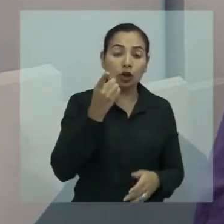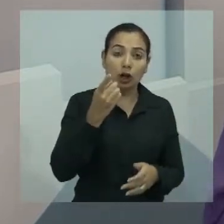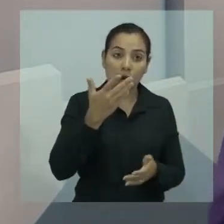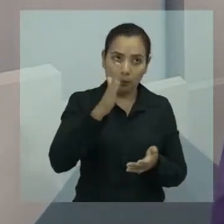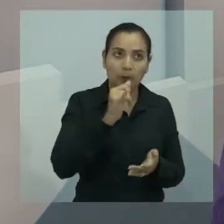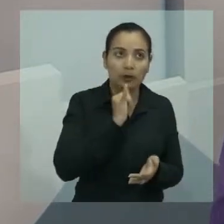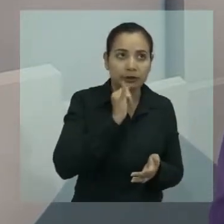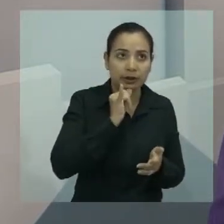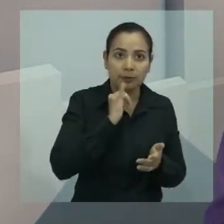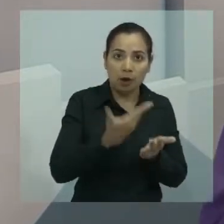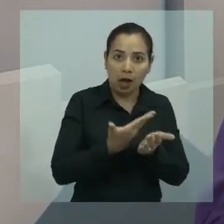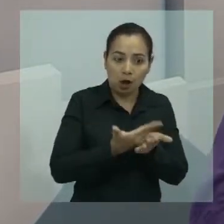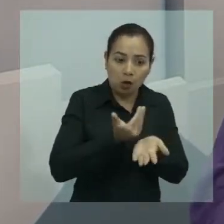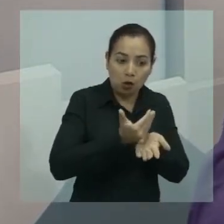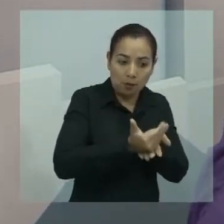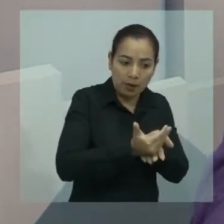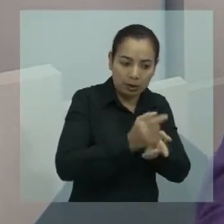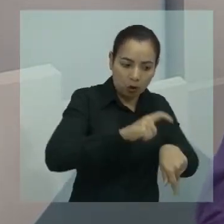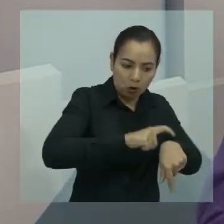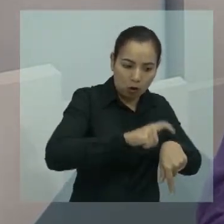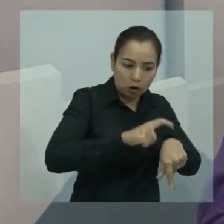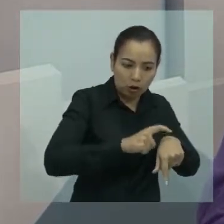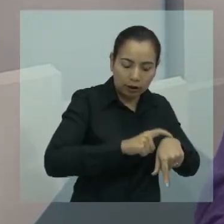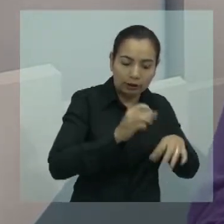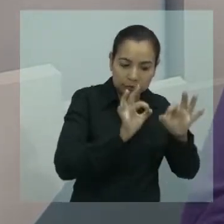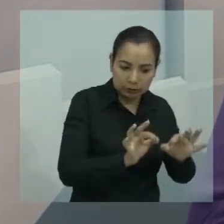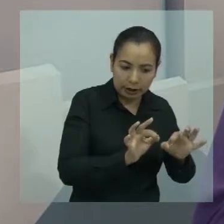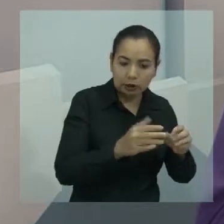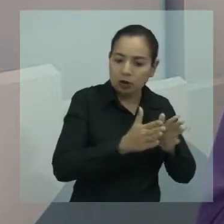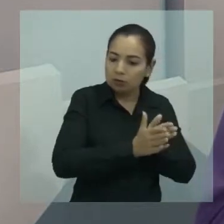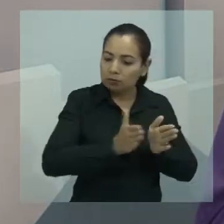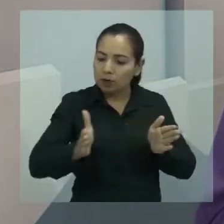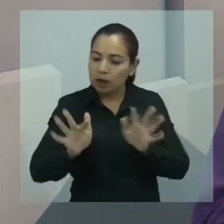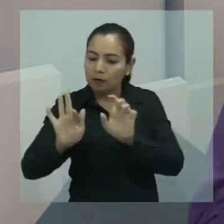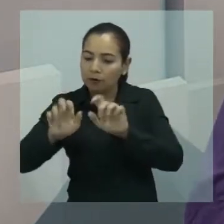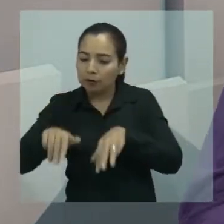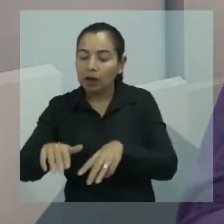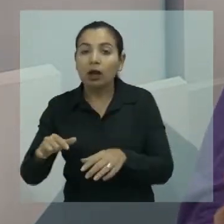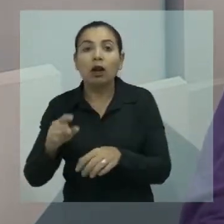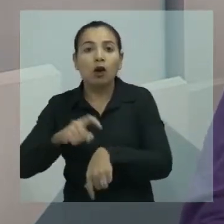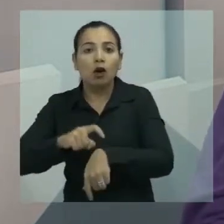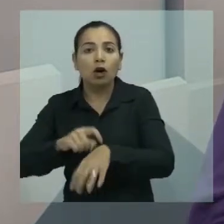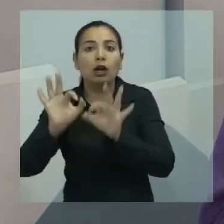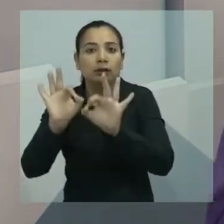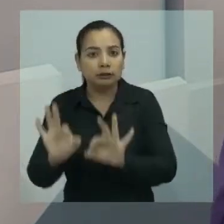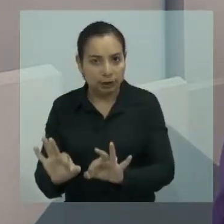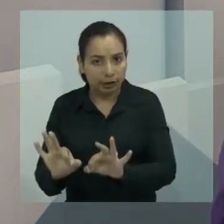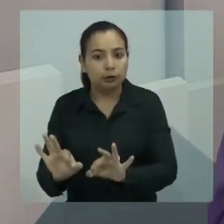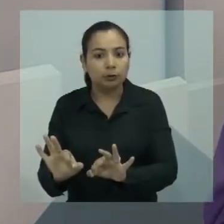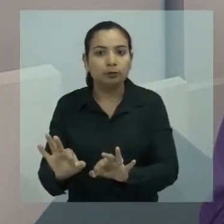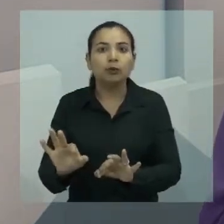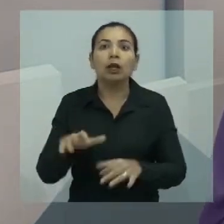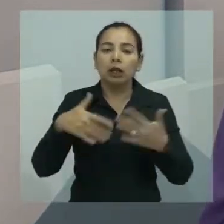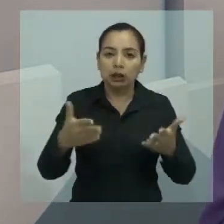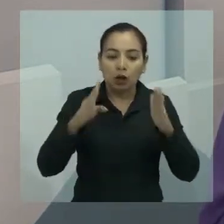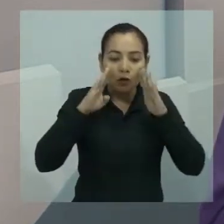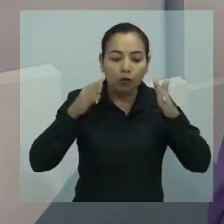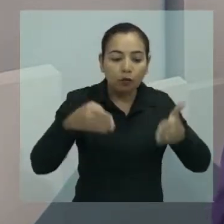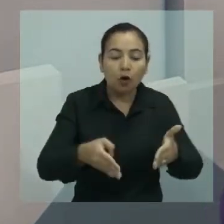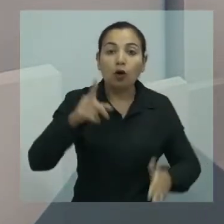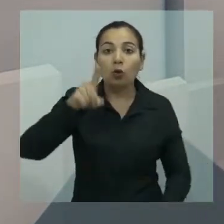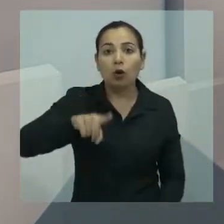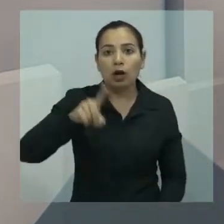importantes. Primeiro, você tem uma rotina organizada. O que quer dizer isso? Que as aulas começam no horário previsto, terminam no horário